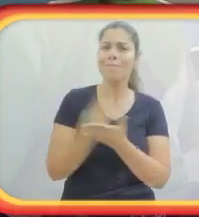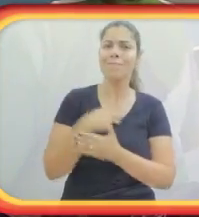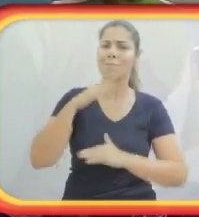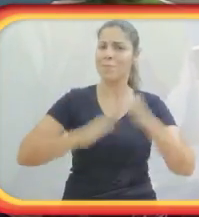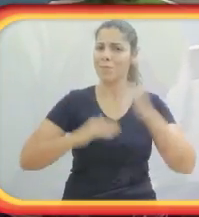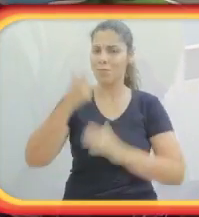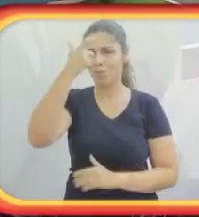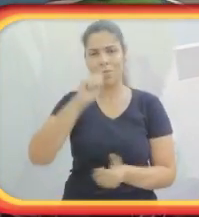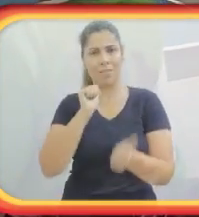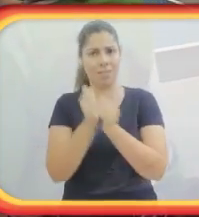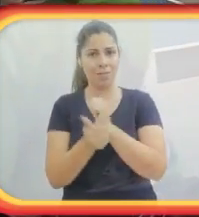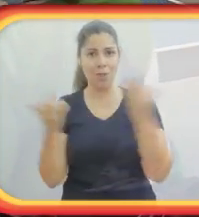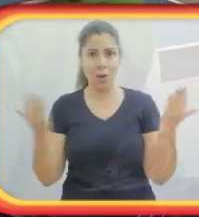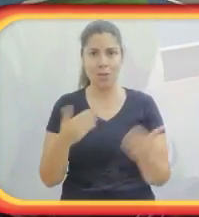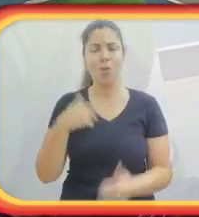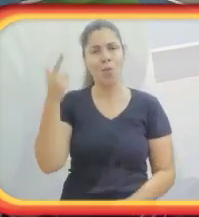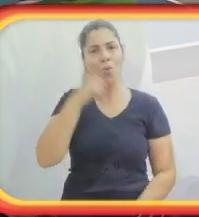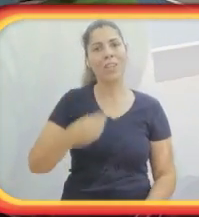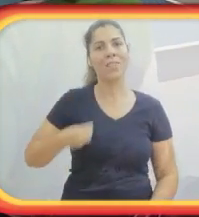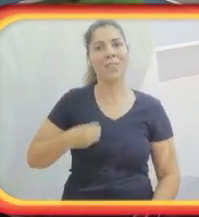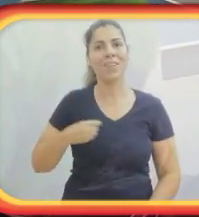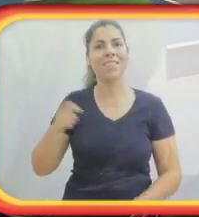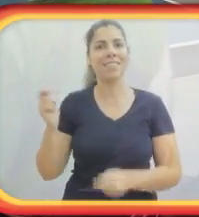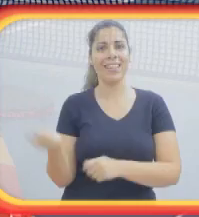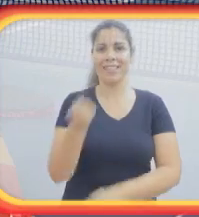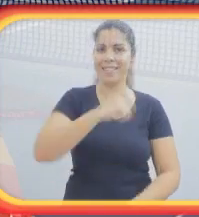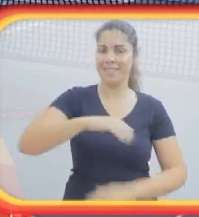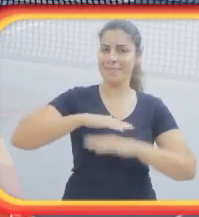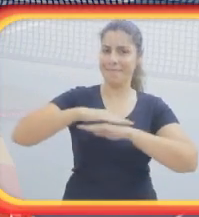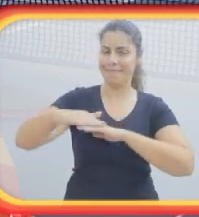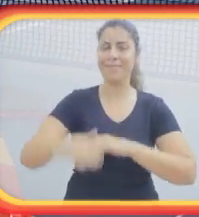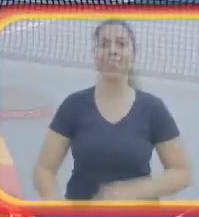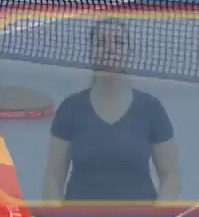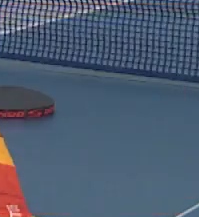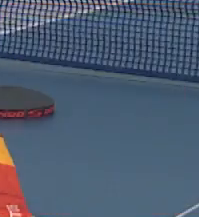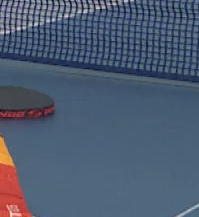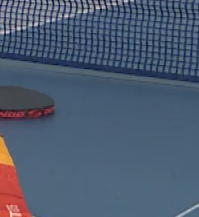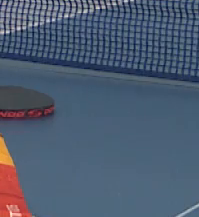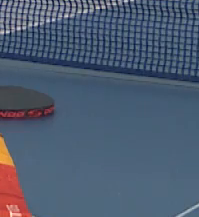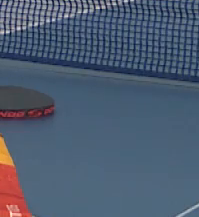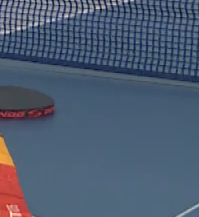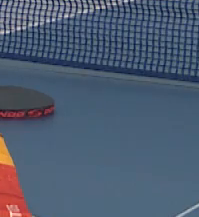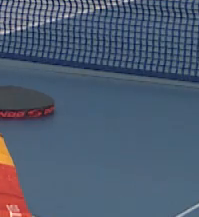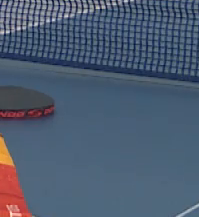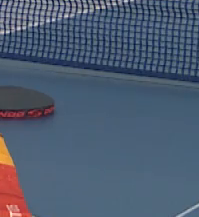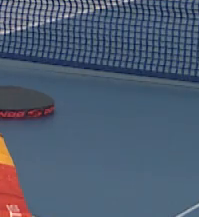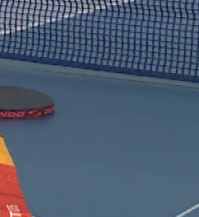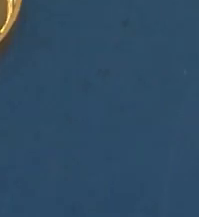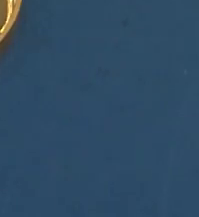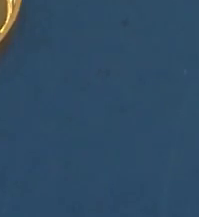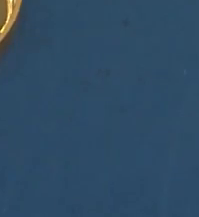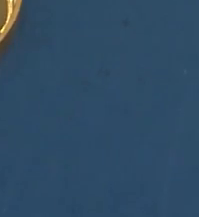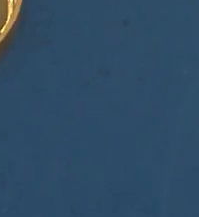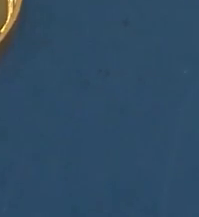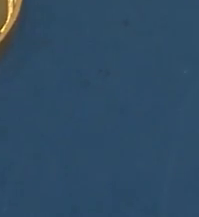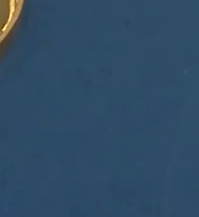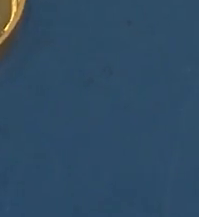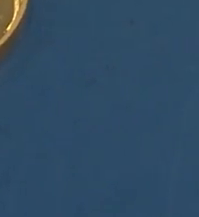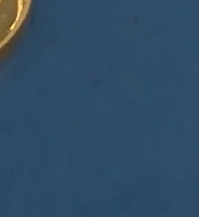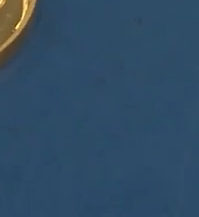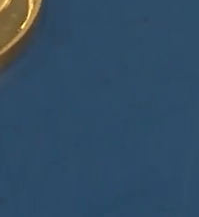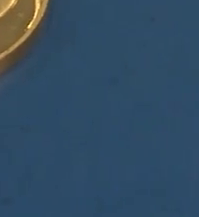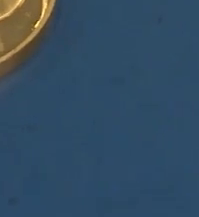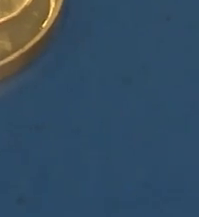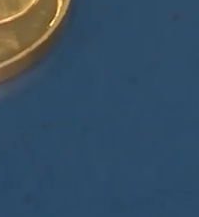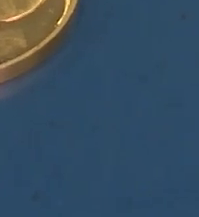independência financeira, minha realização profissional como atleta. Hoje eu consigo viver do tênis de